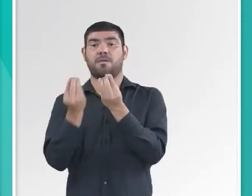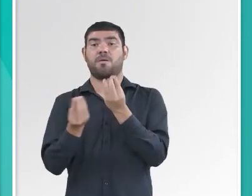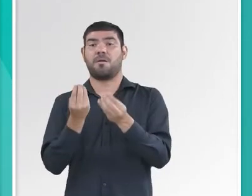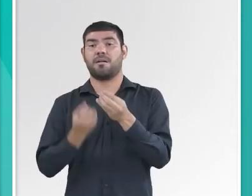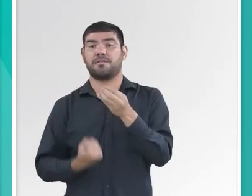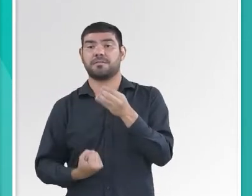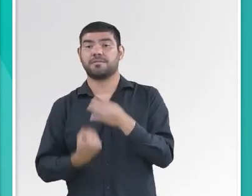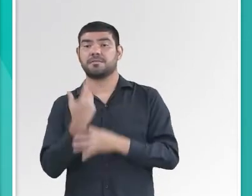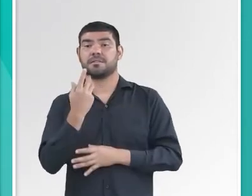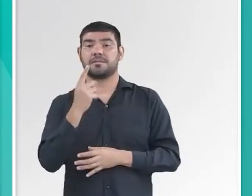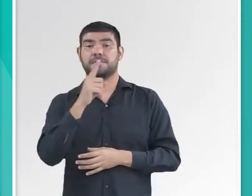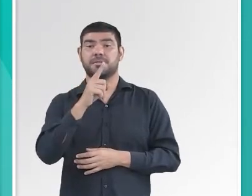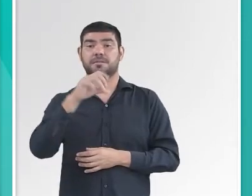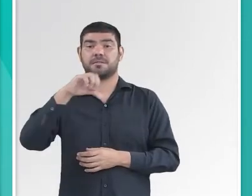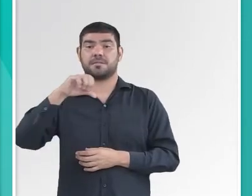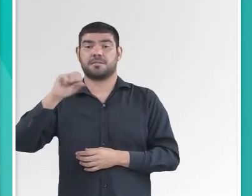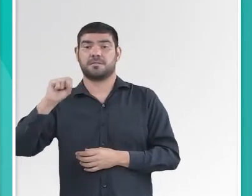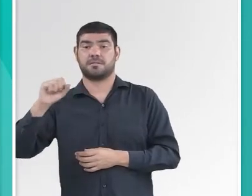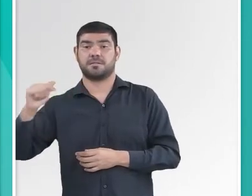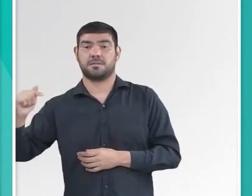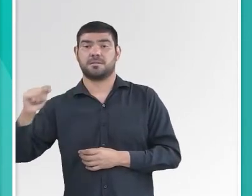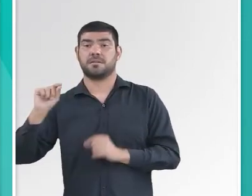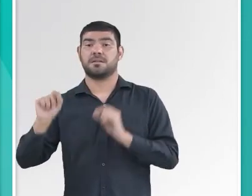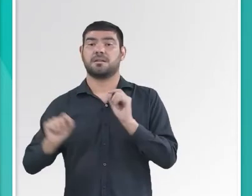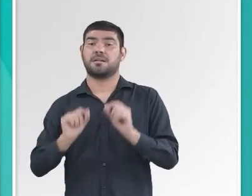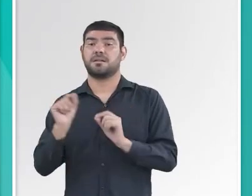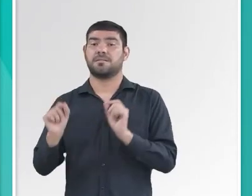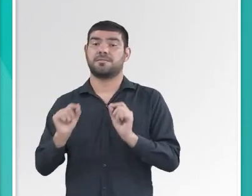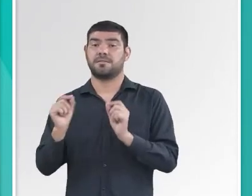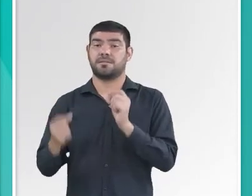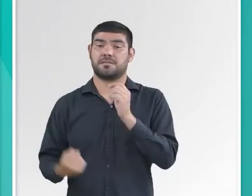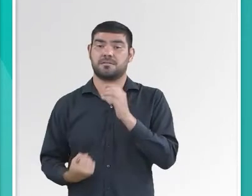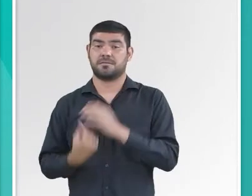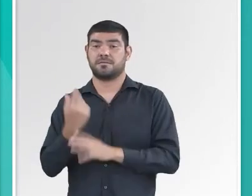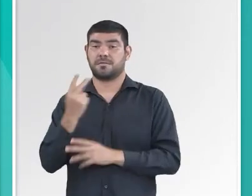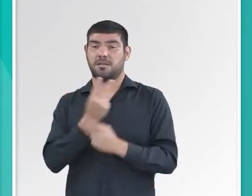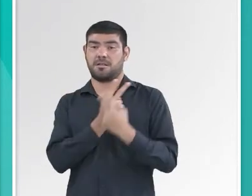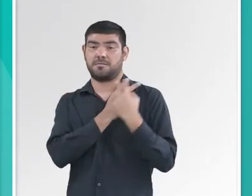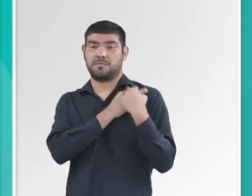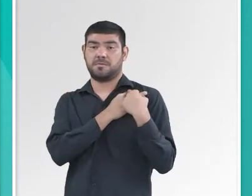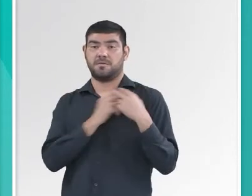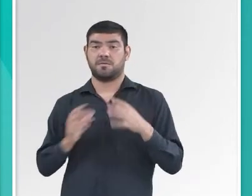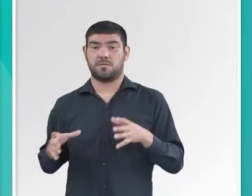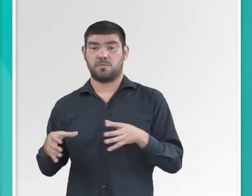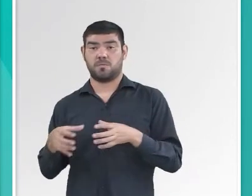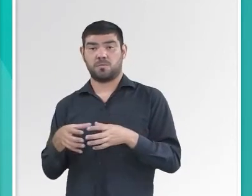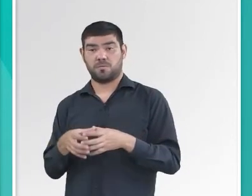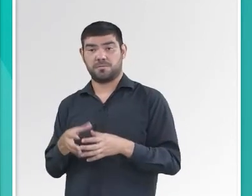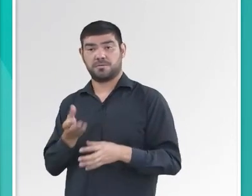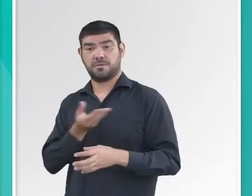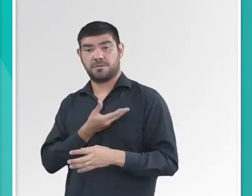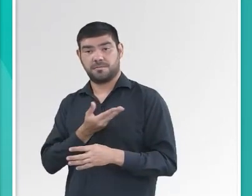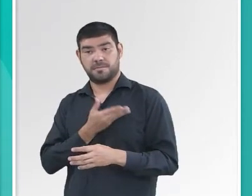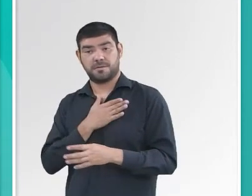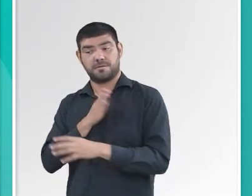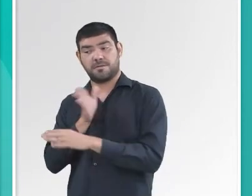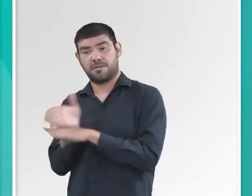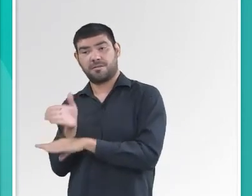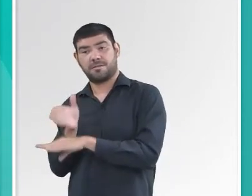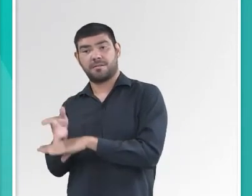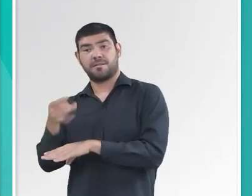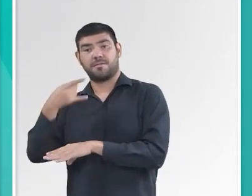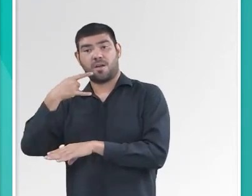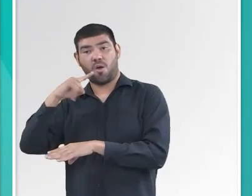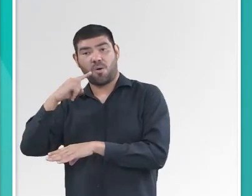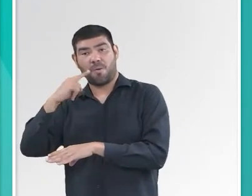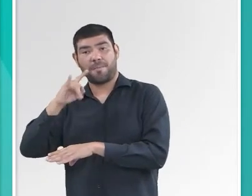Em 1987. Quem foram os seus fundadores aí? Percebo que um grupo de amigos que frequentavam o Bar do